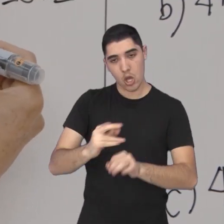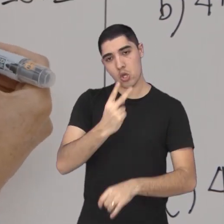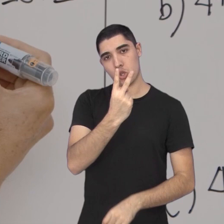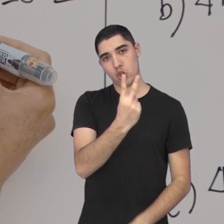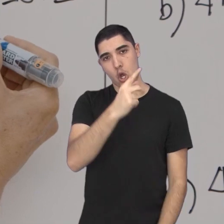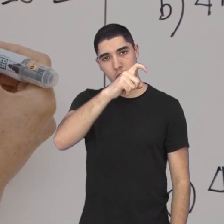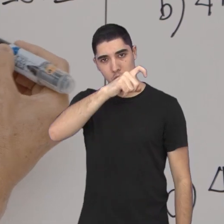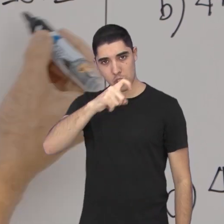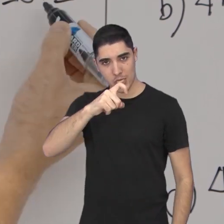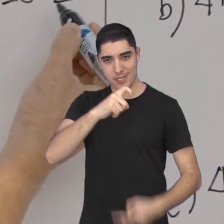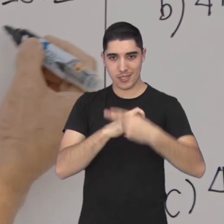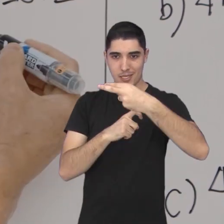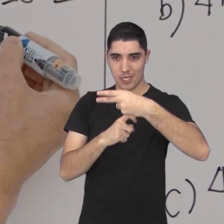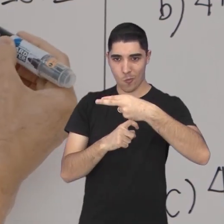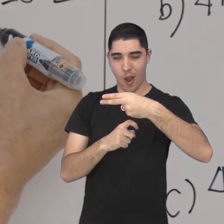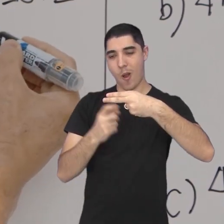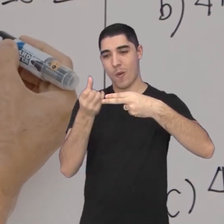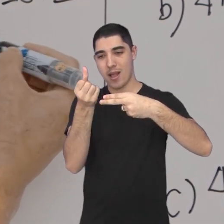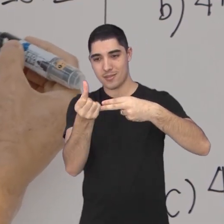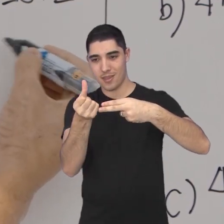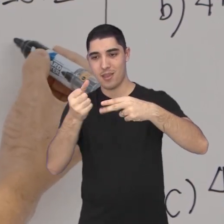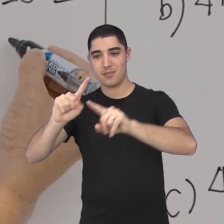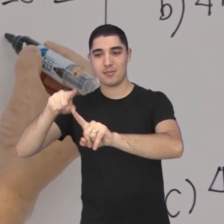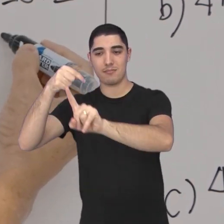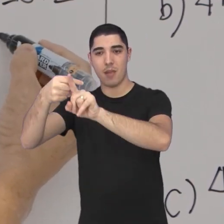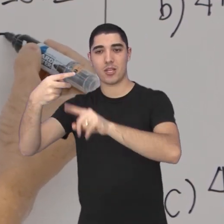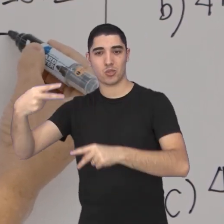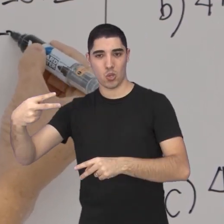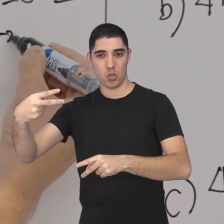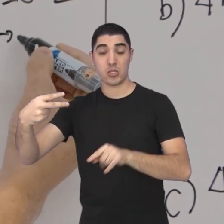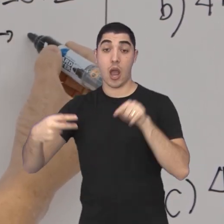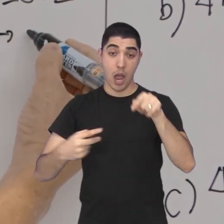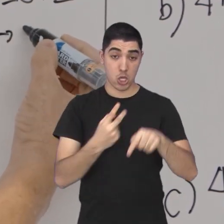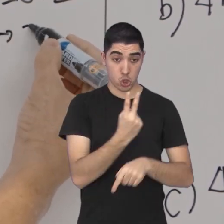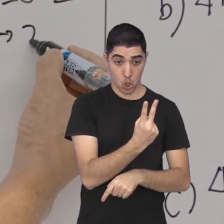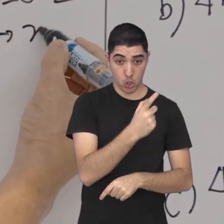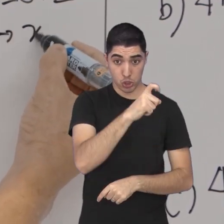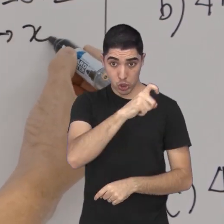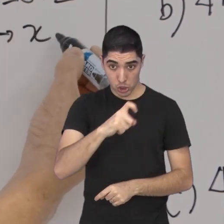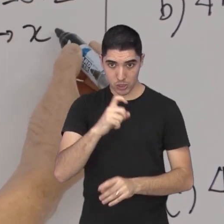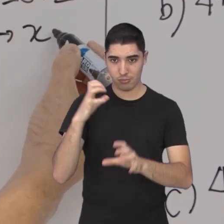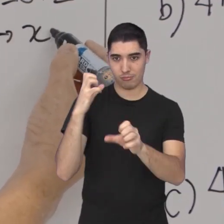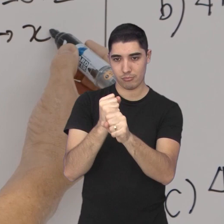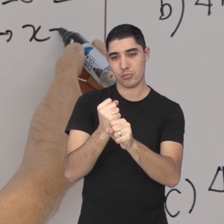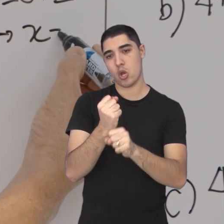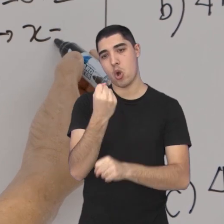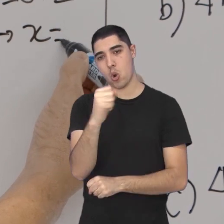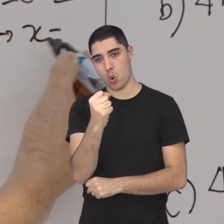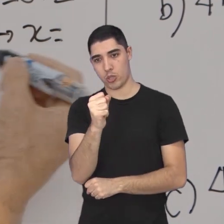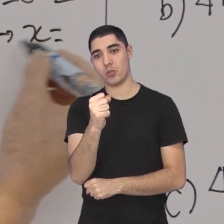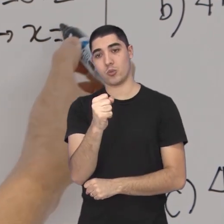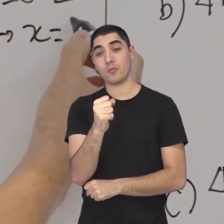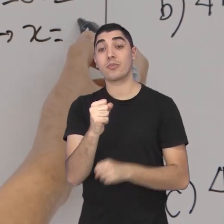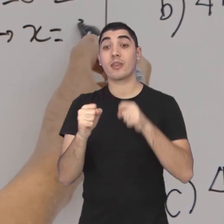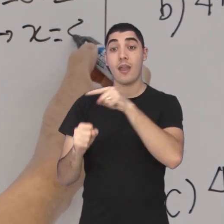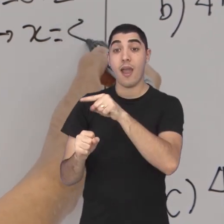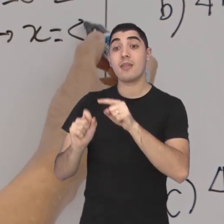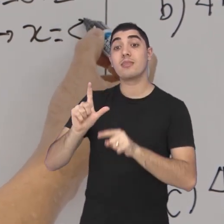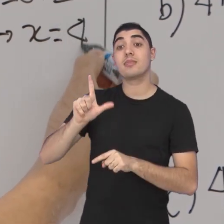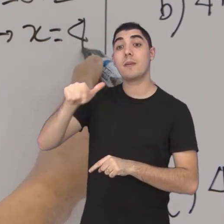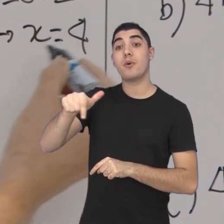vai ficar 2x igual a 8. O que vai levar a x ser